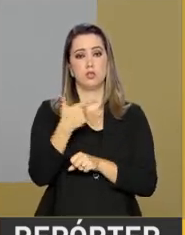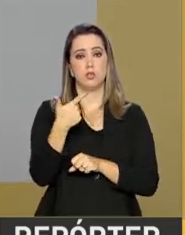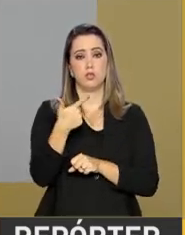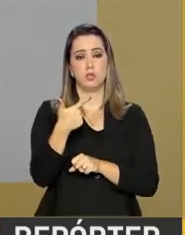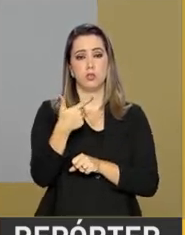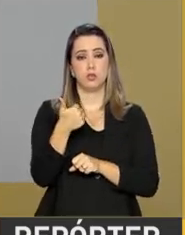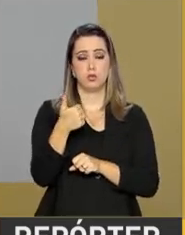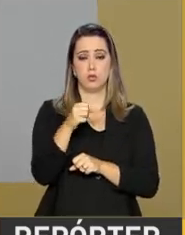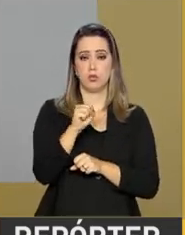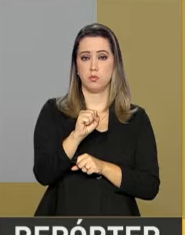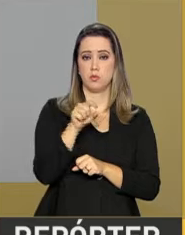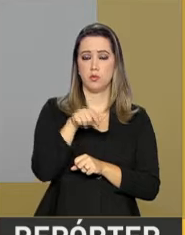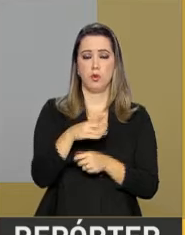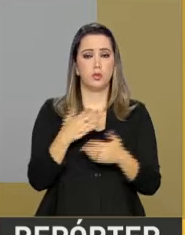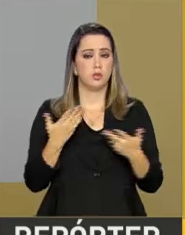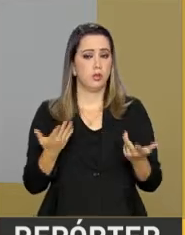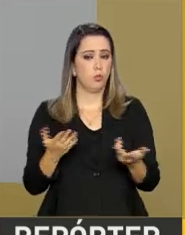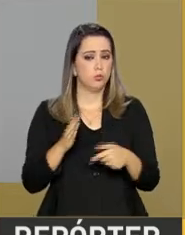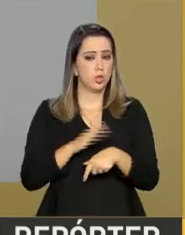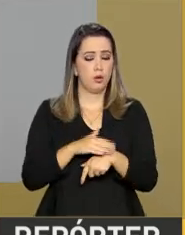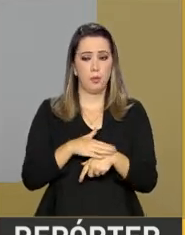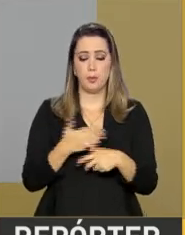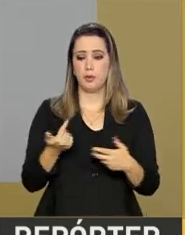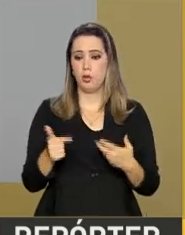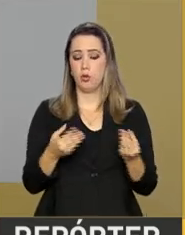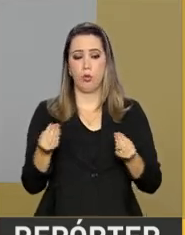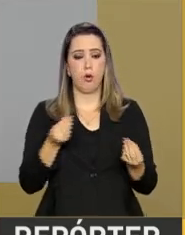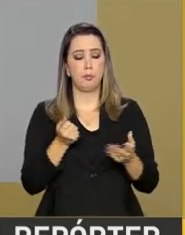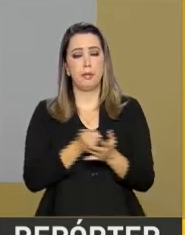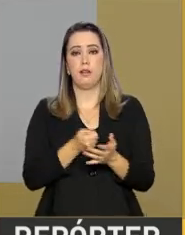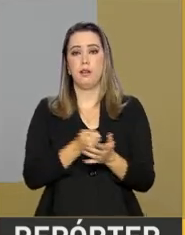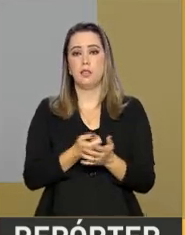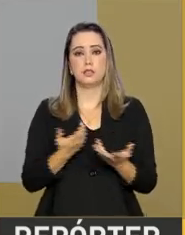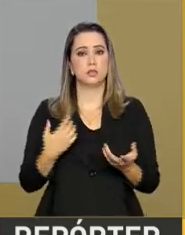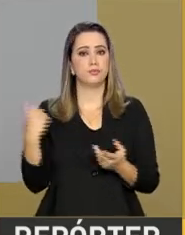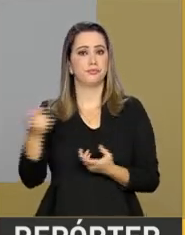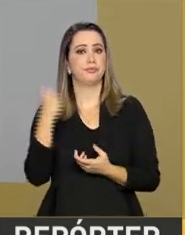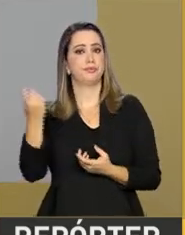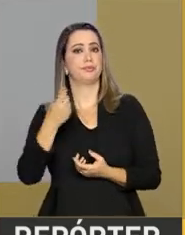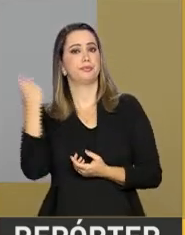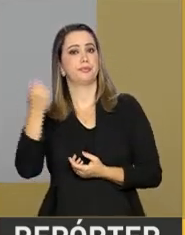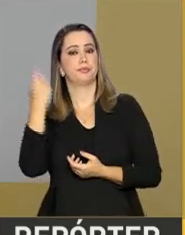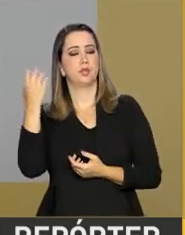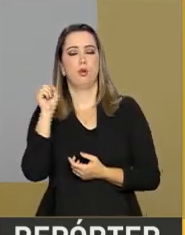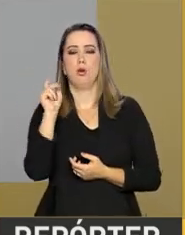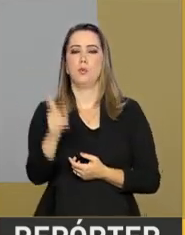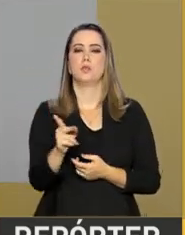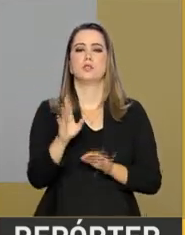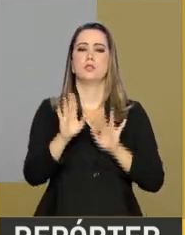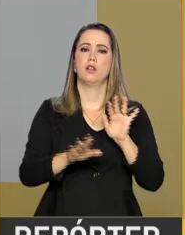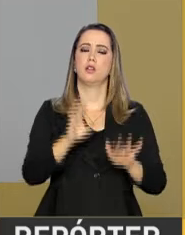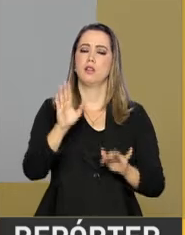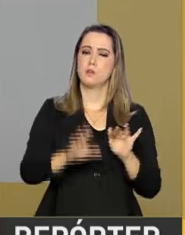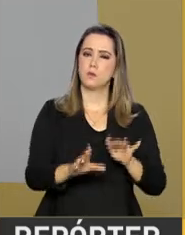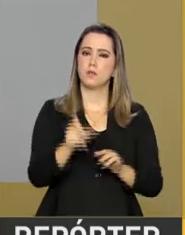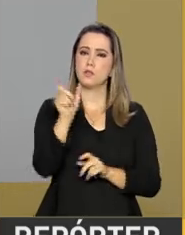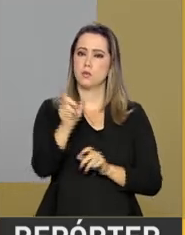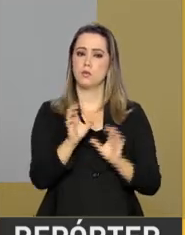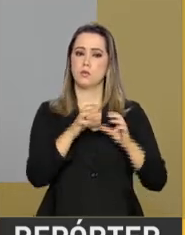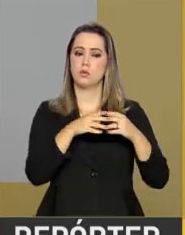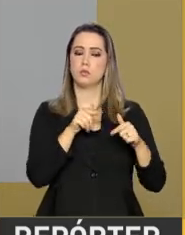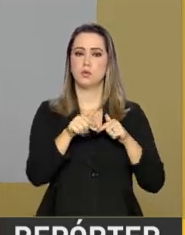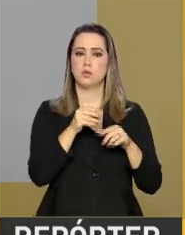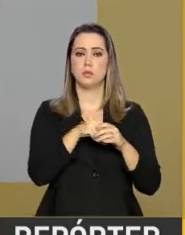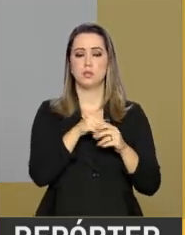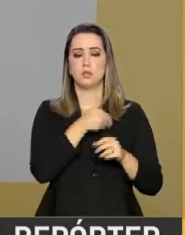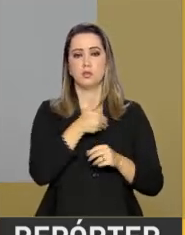2018. Então haverá um dado momento que você não tem mais como pagar aposentado e até muitas vezes servidores públicos.